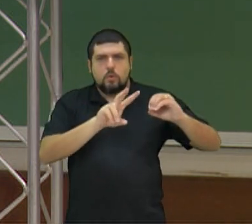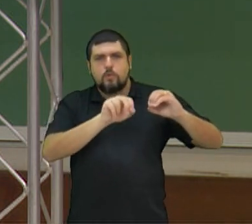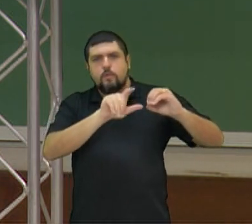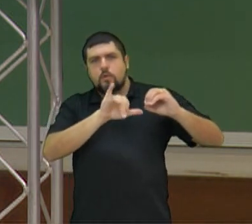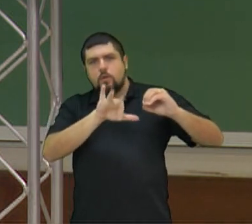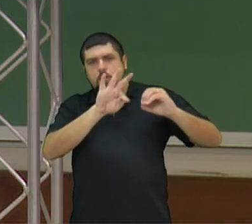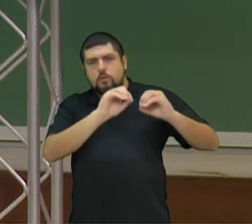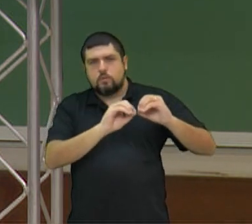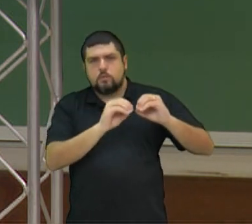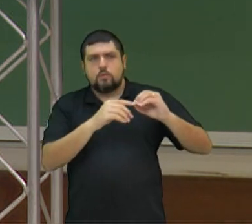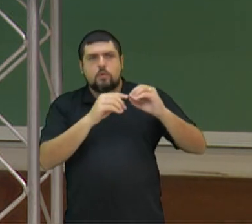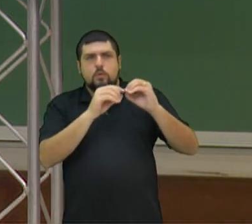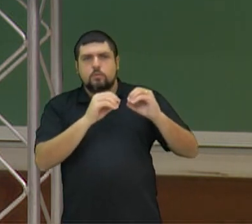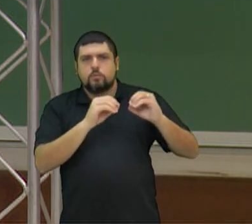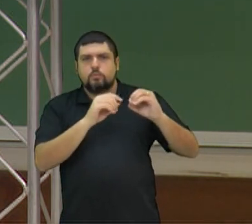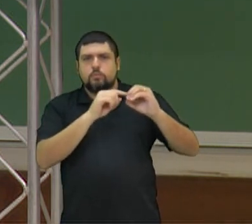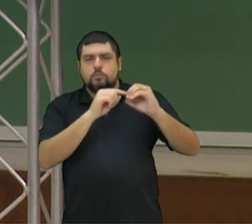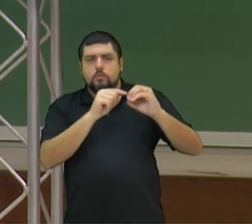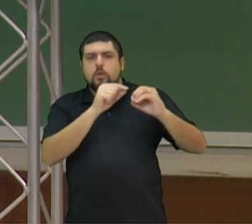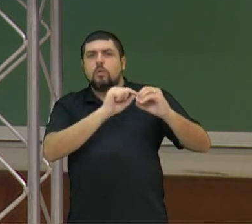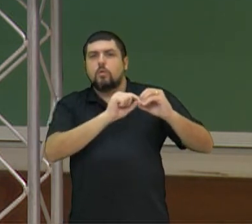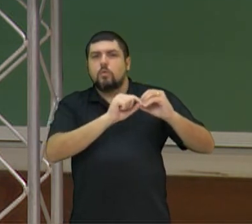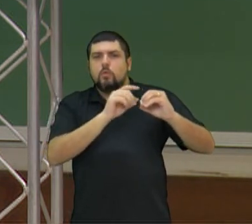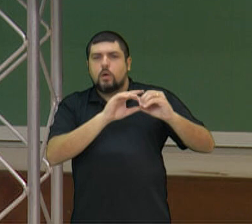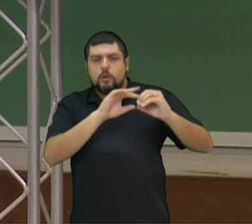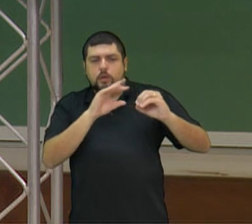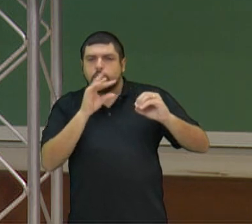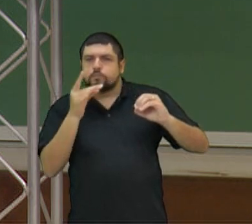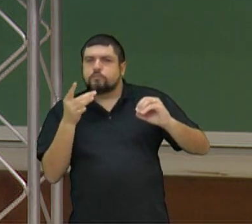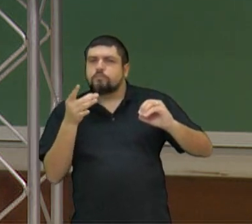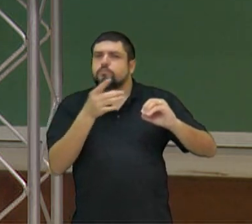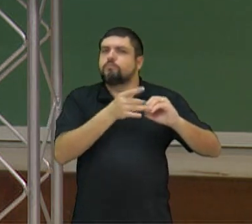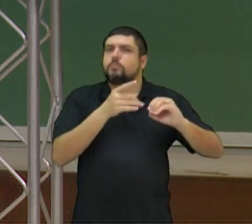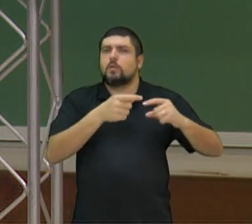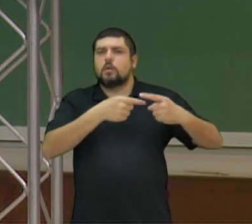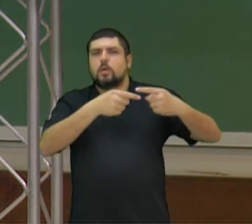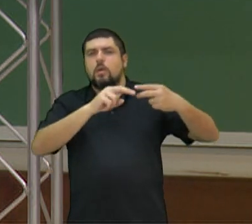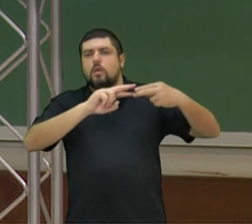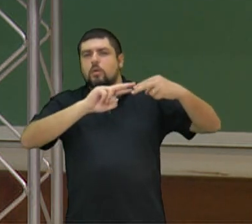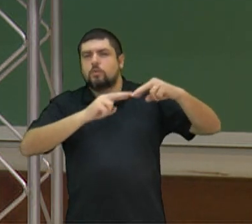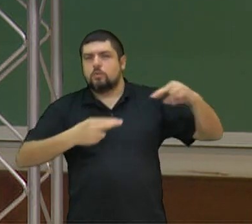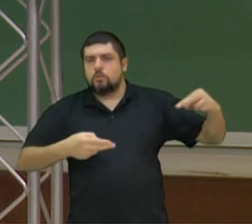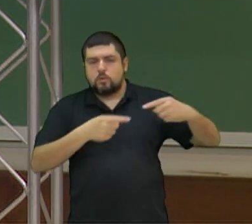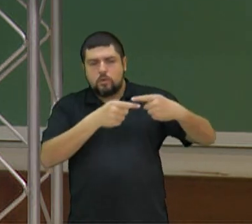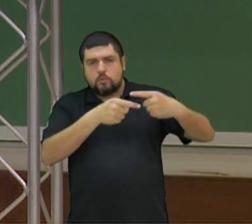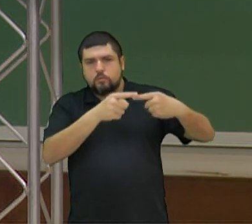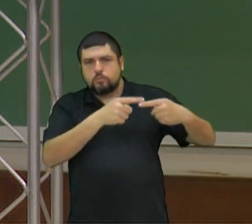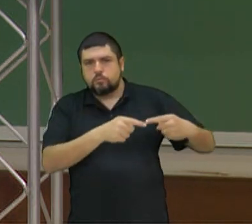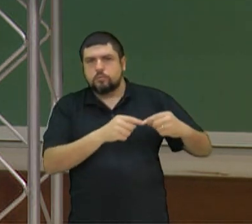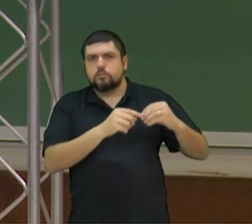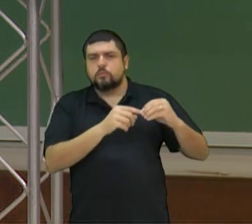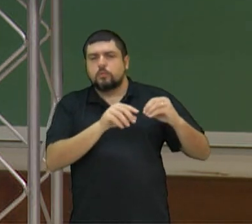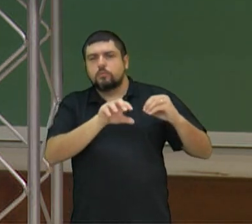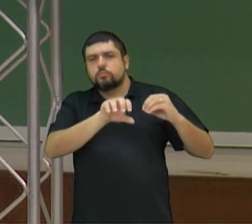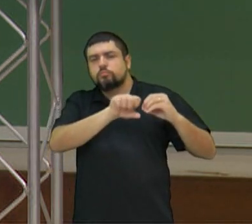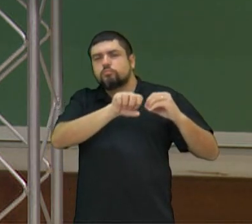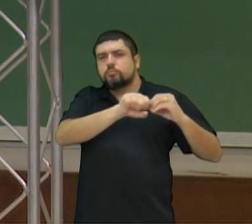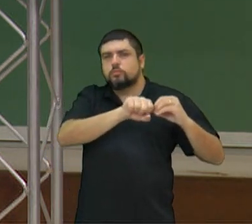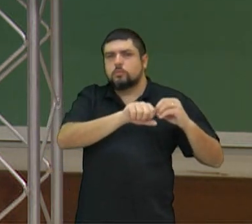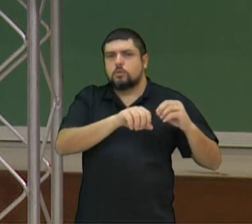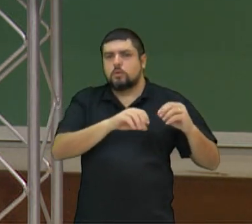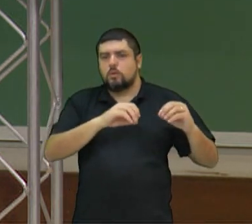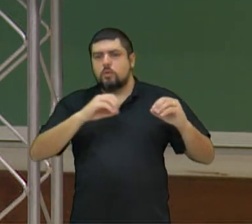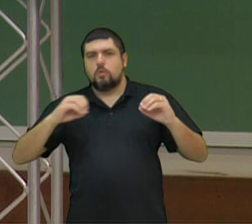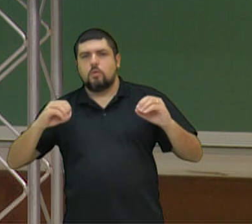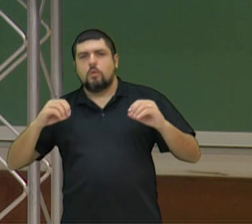genético, o restante do material, o vitelo e tudo mais, para poder se manter nutrido. O glóbulo polar não, ele só